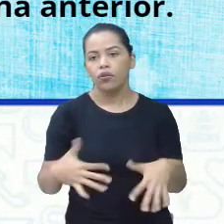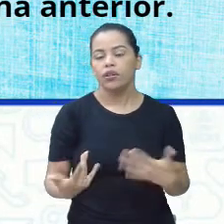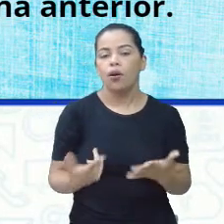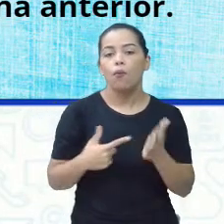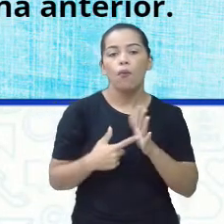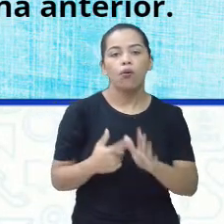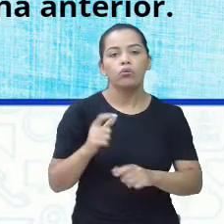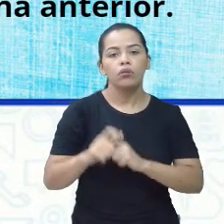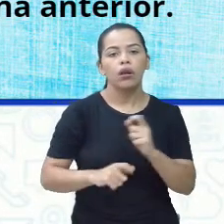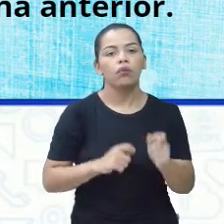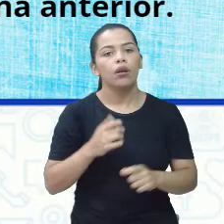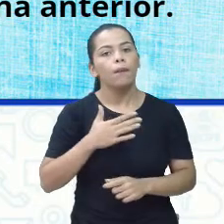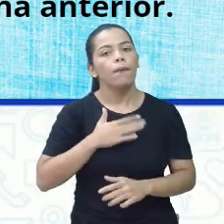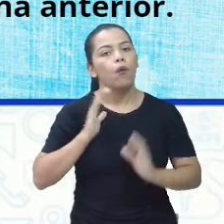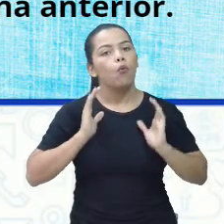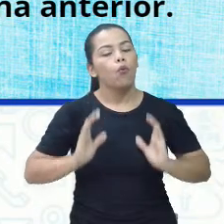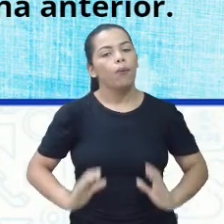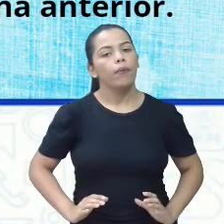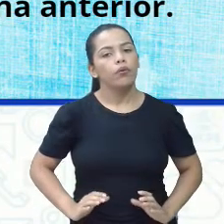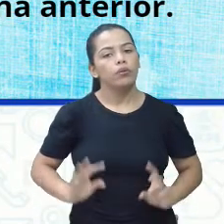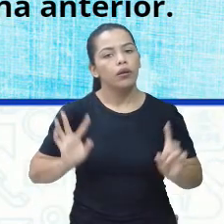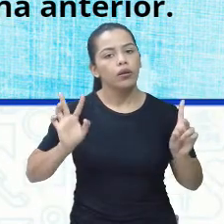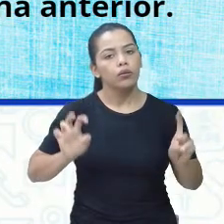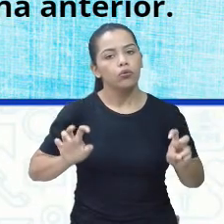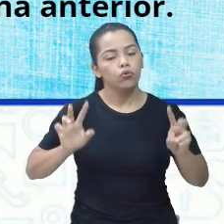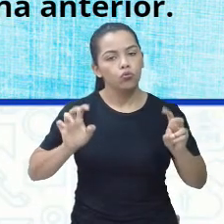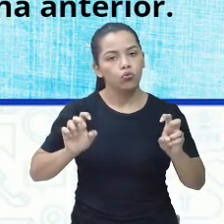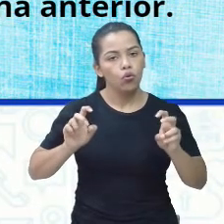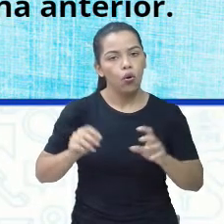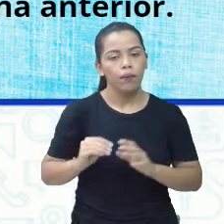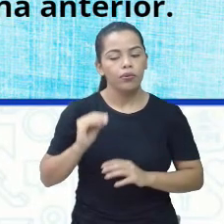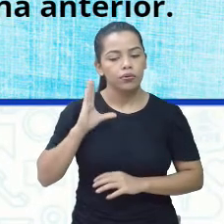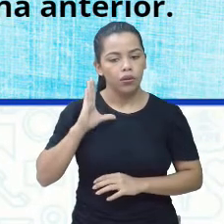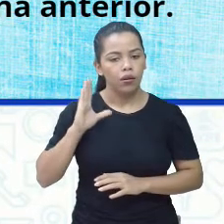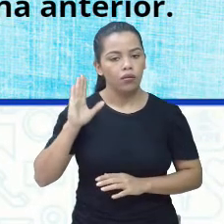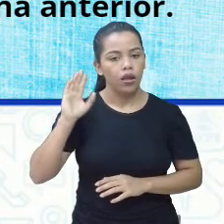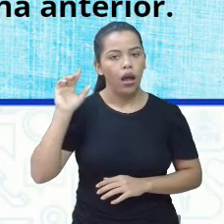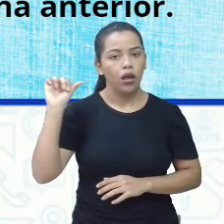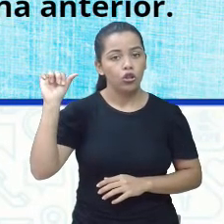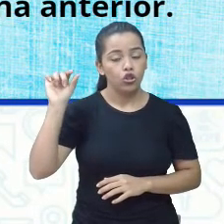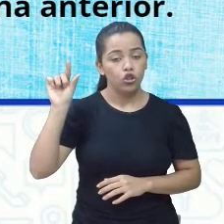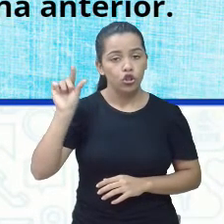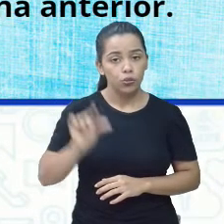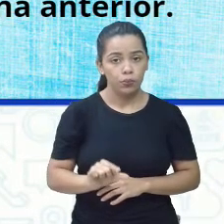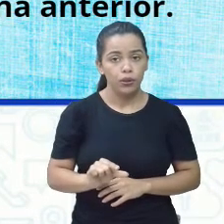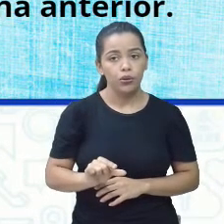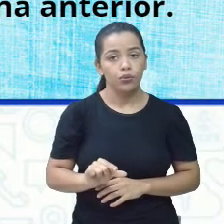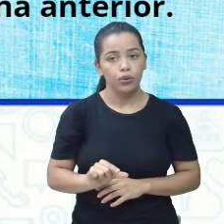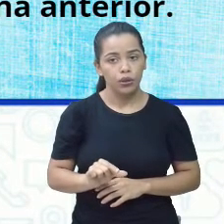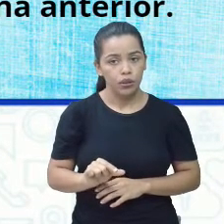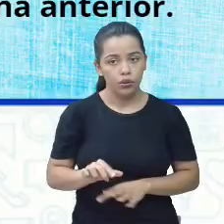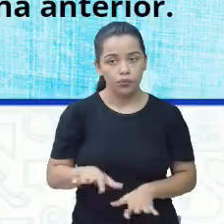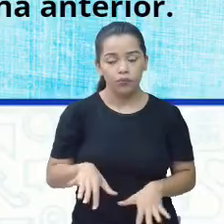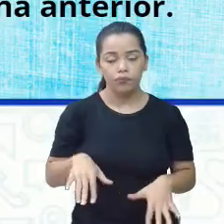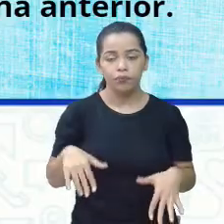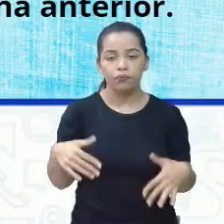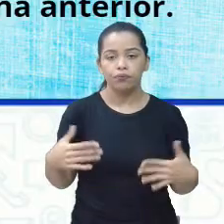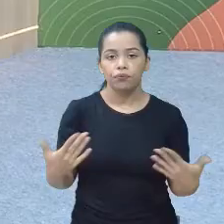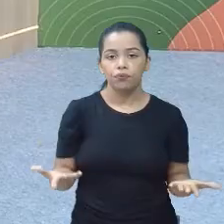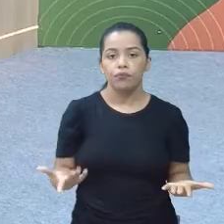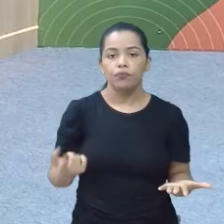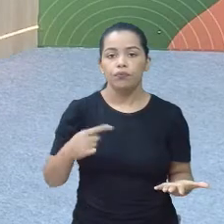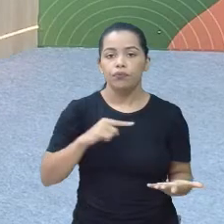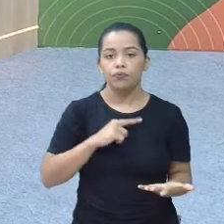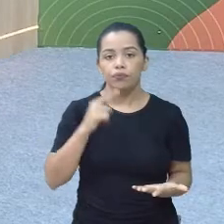indica que o meu comportamento em relação ao celular está caindo, está decrescendo, tá certo? Então, assim, quando a gente